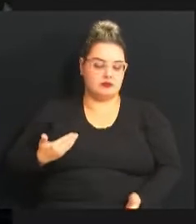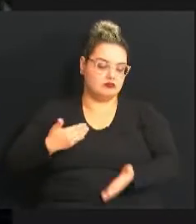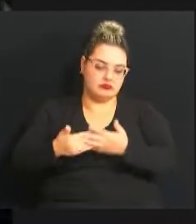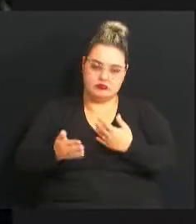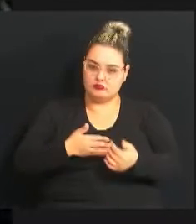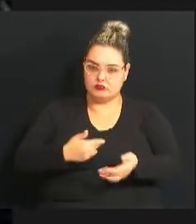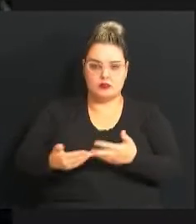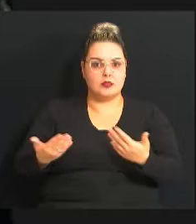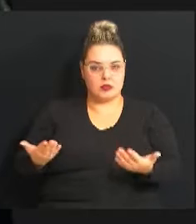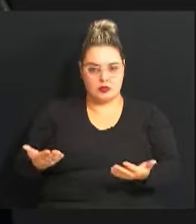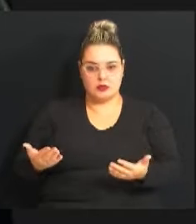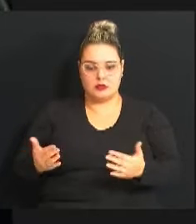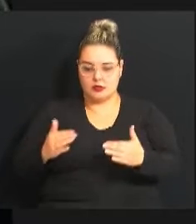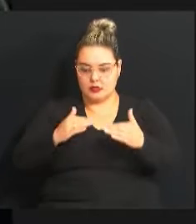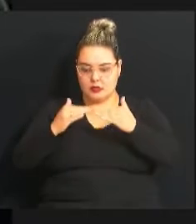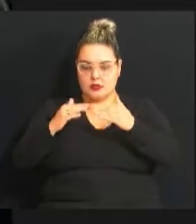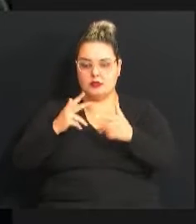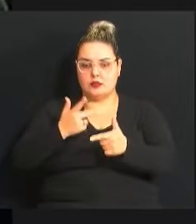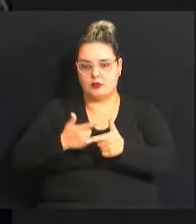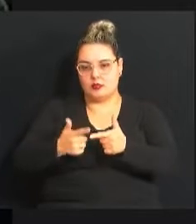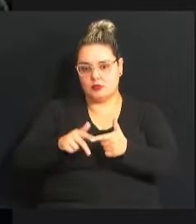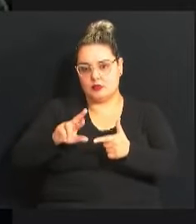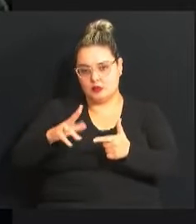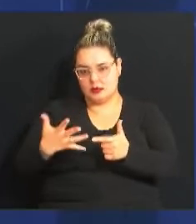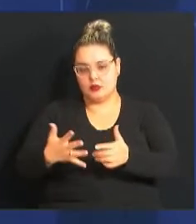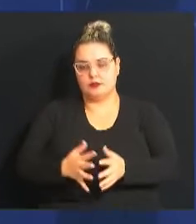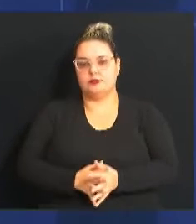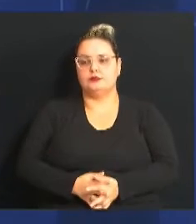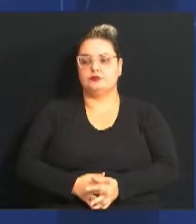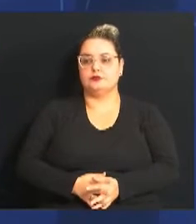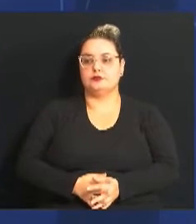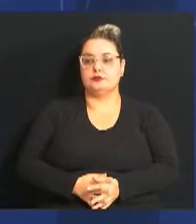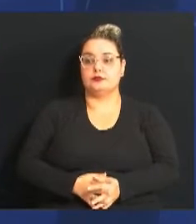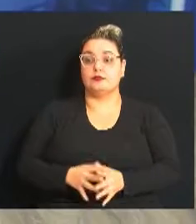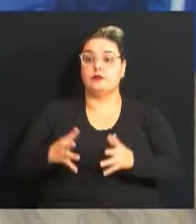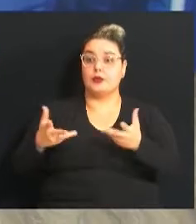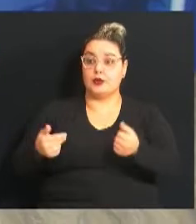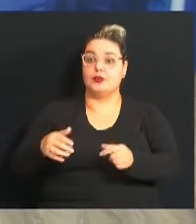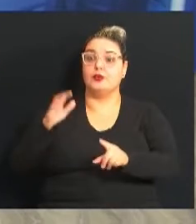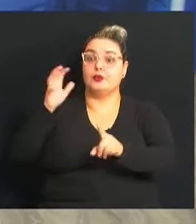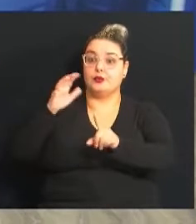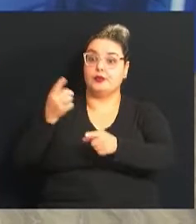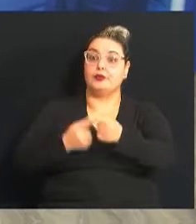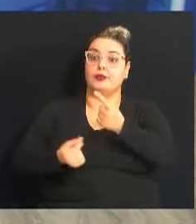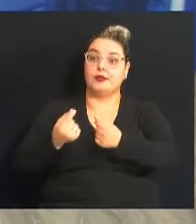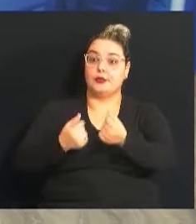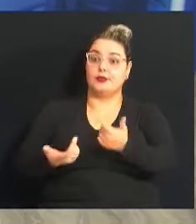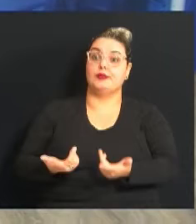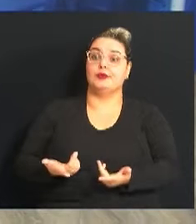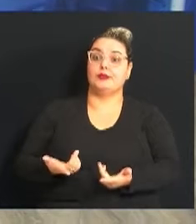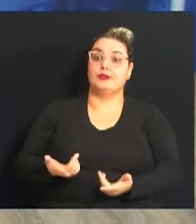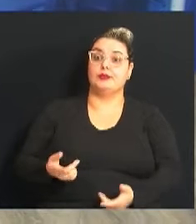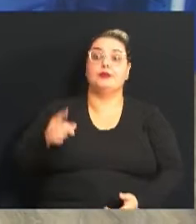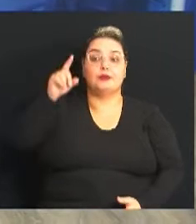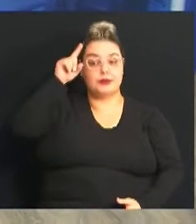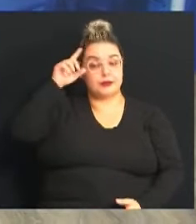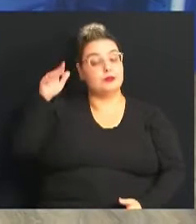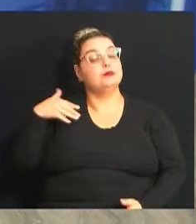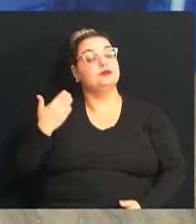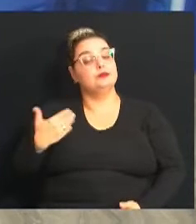isso seja equacionado. Tudo influencia a nossa economia, gente. O que influencia no nosso dia a dia, no